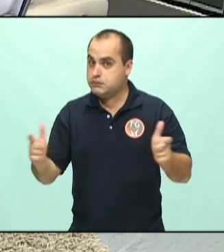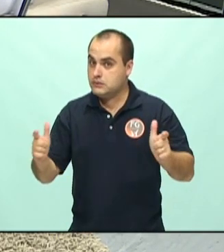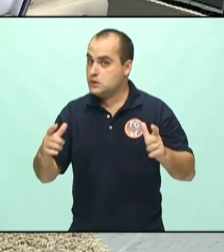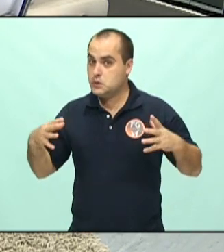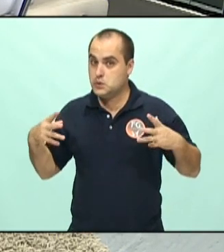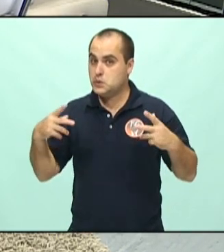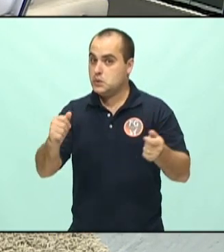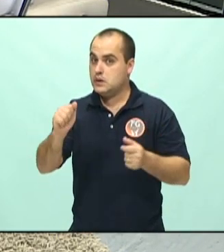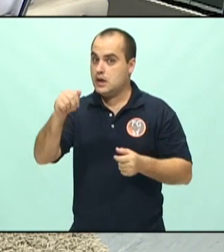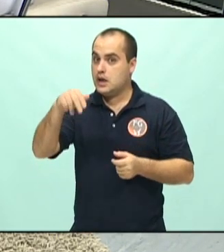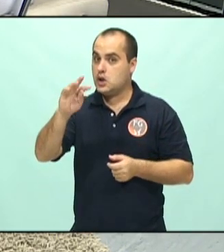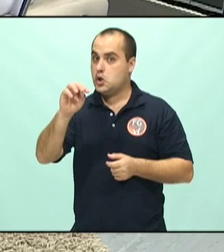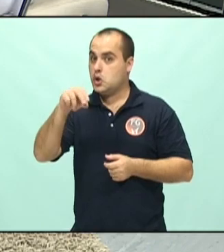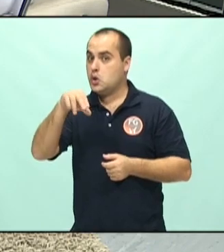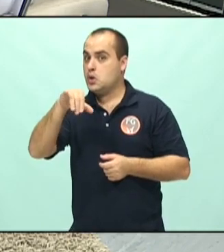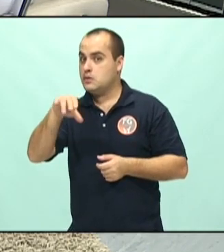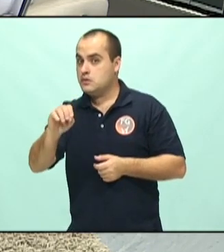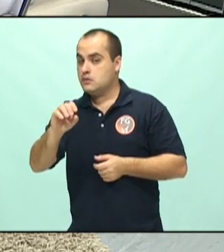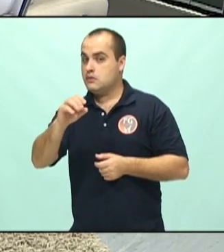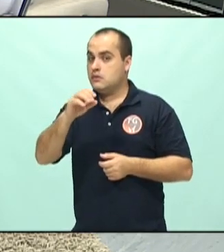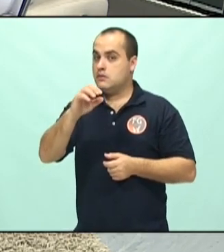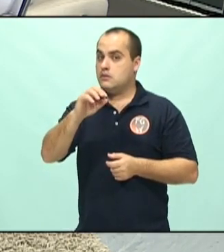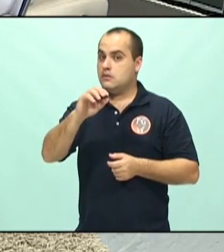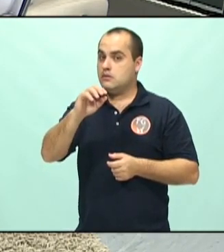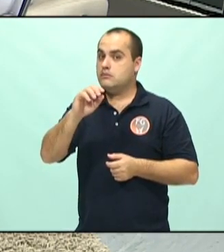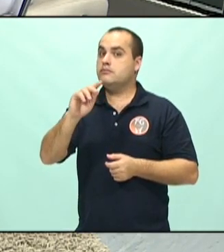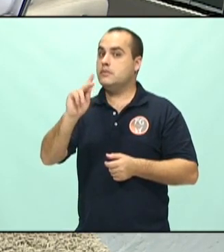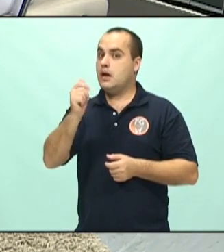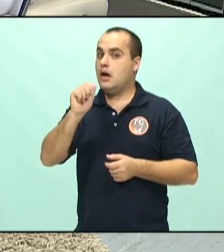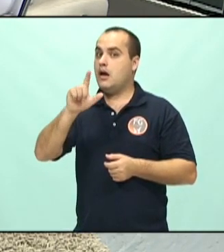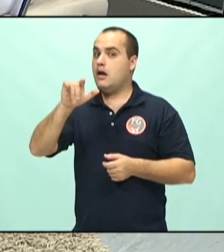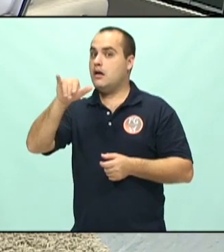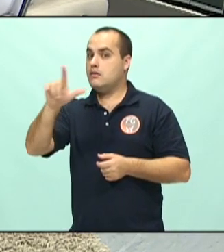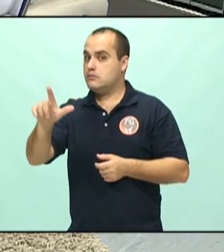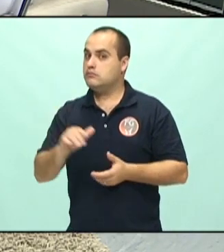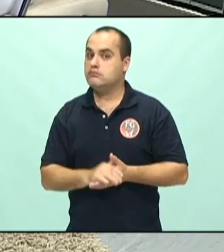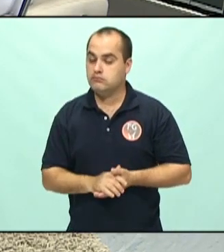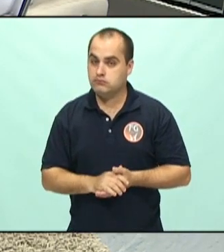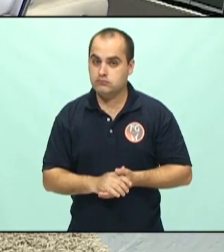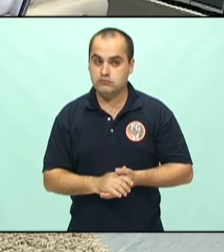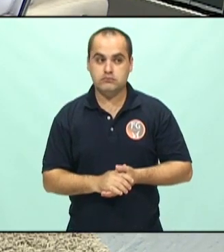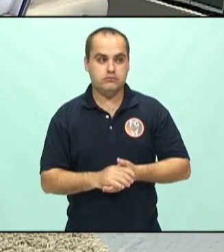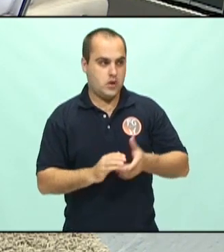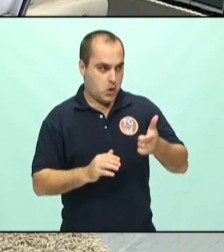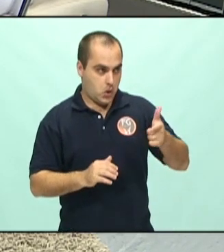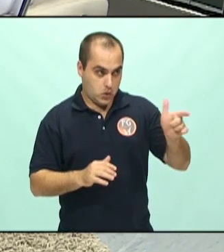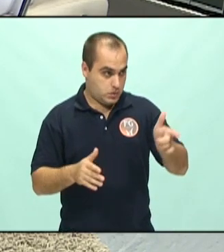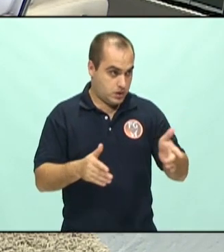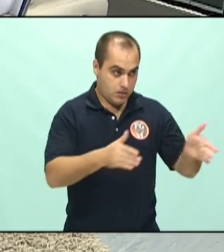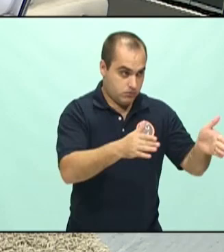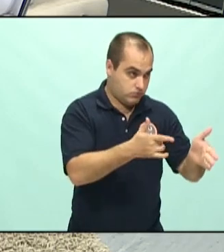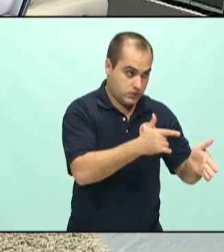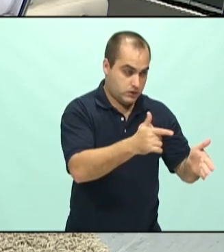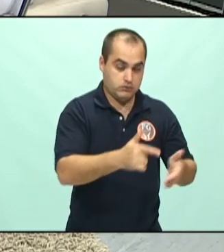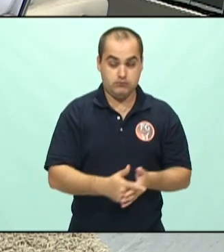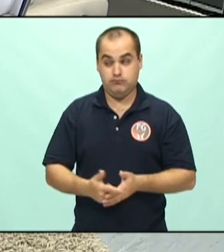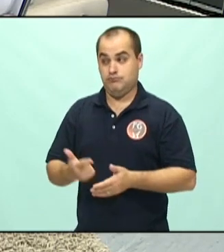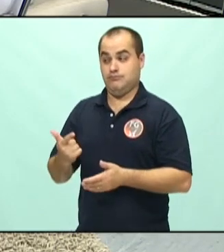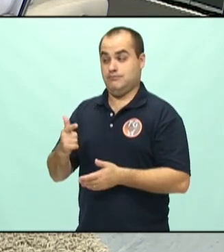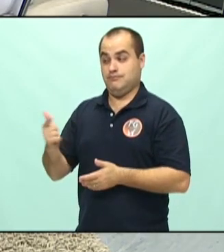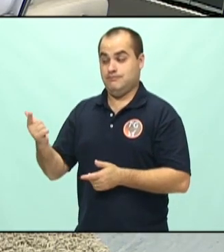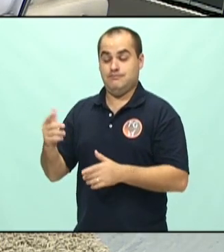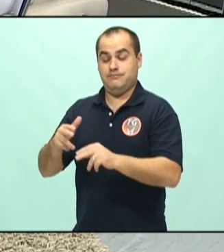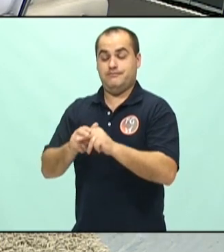raio 486 cni é a única forma não tem outro num tempo todo então é então é um problema